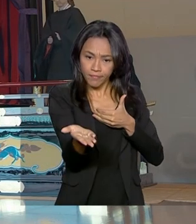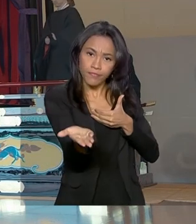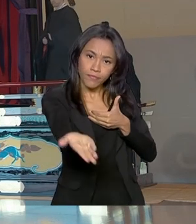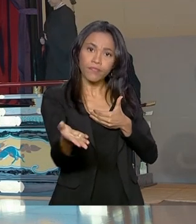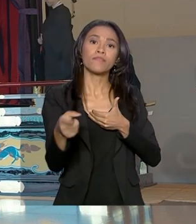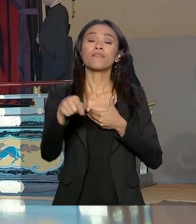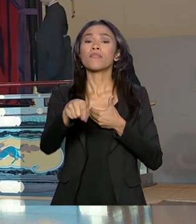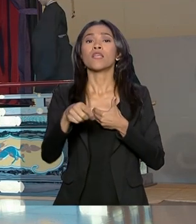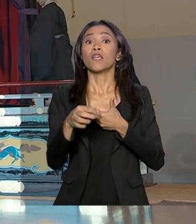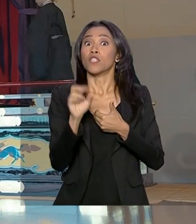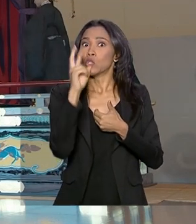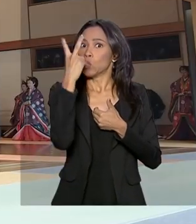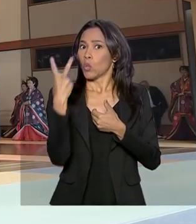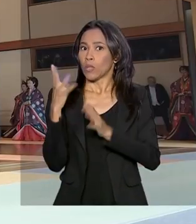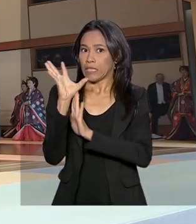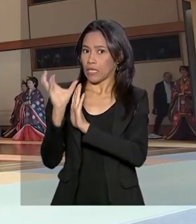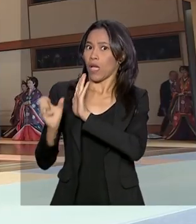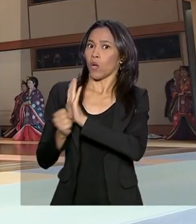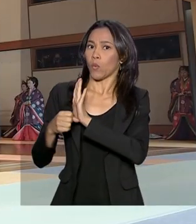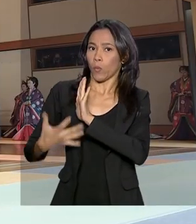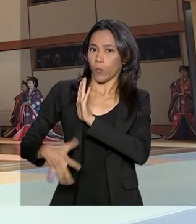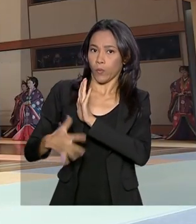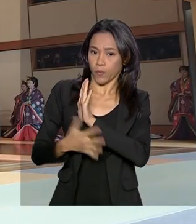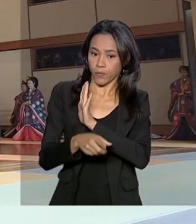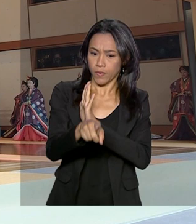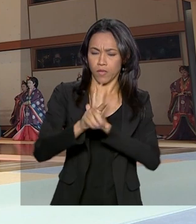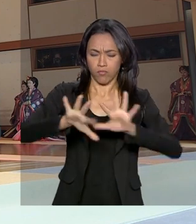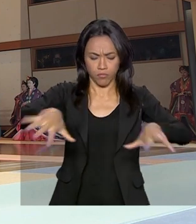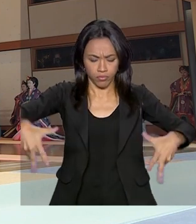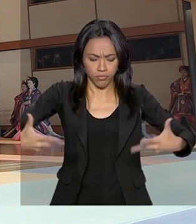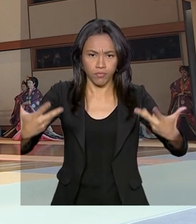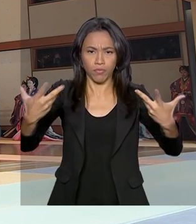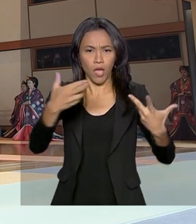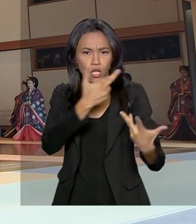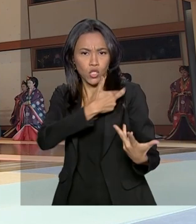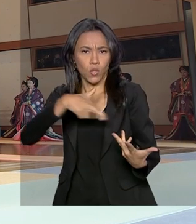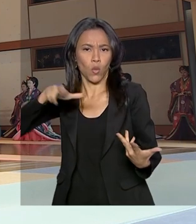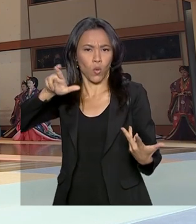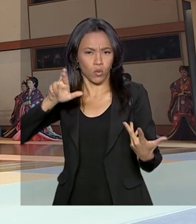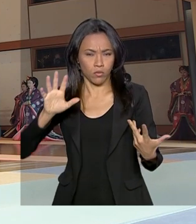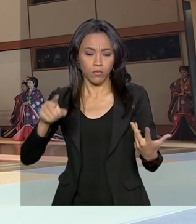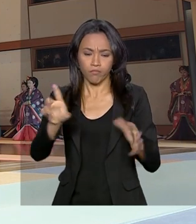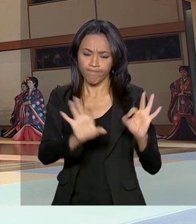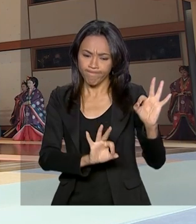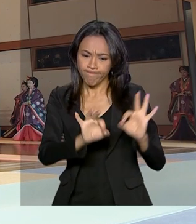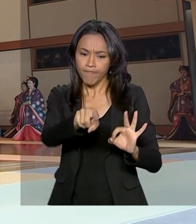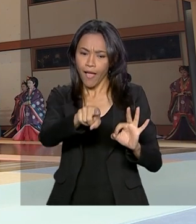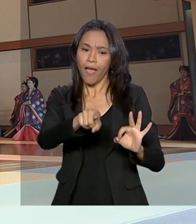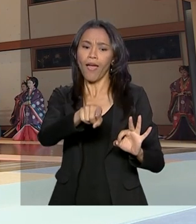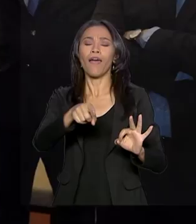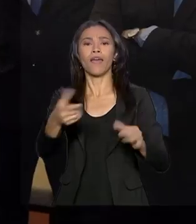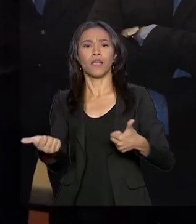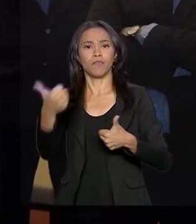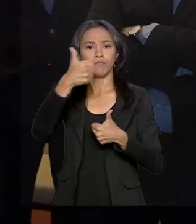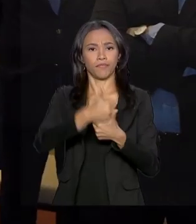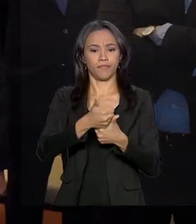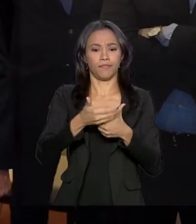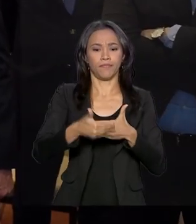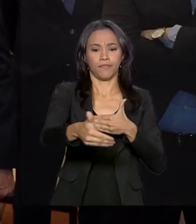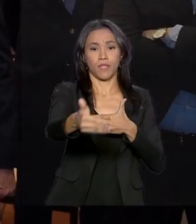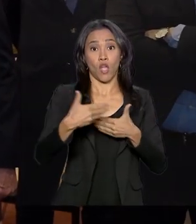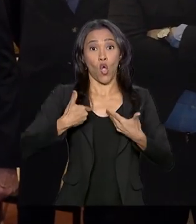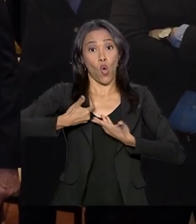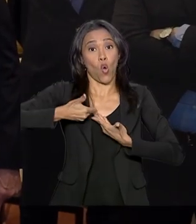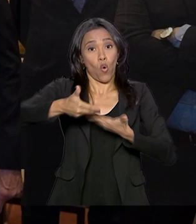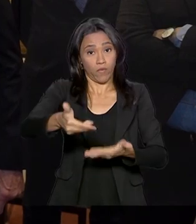dinastia em mais de 2 séculos. A cerimônia, com rituais religiosos, simboliza a ascensão ao trono do crisântemo. Entre os